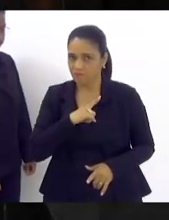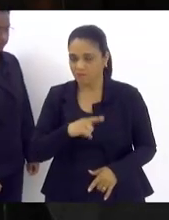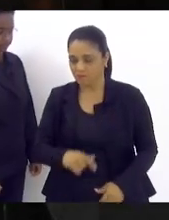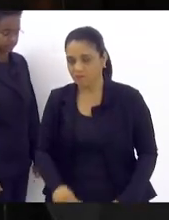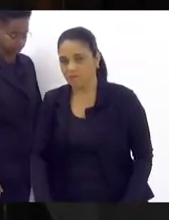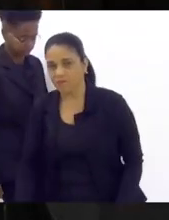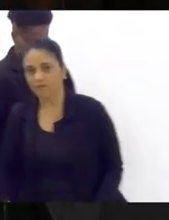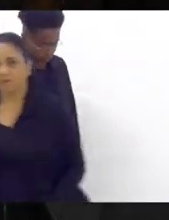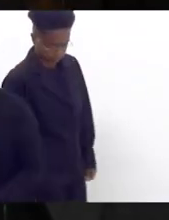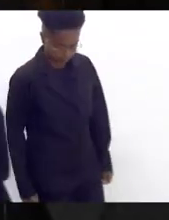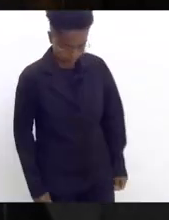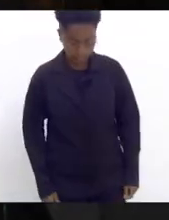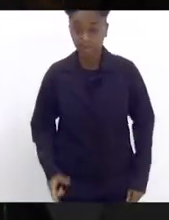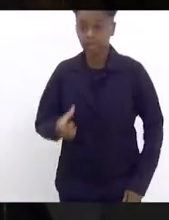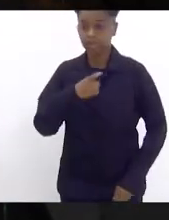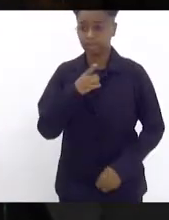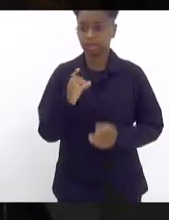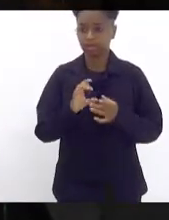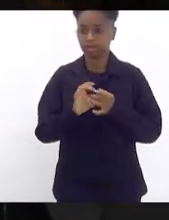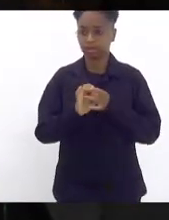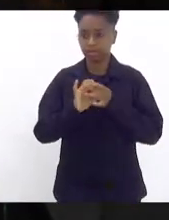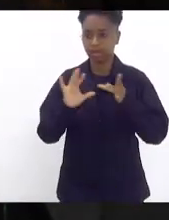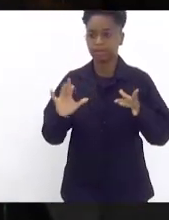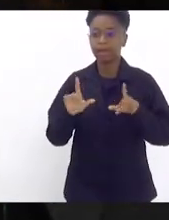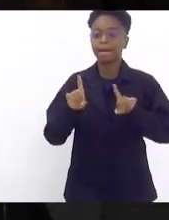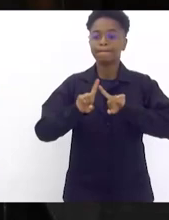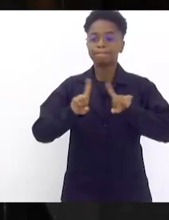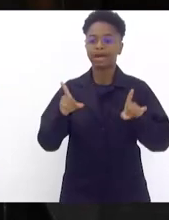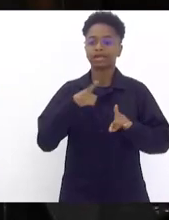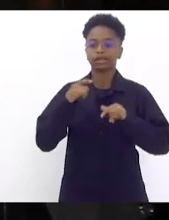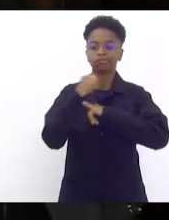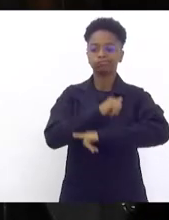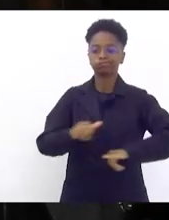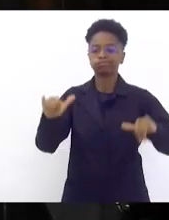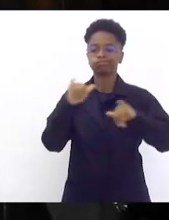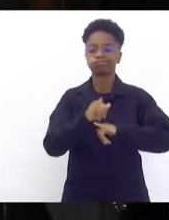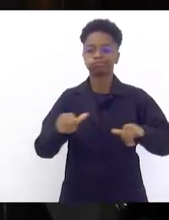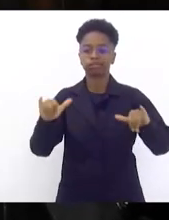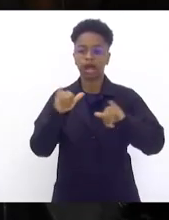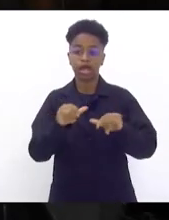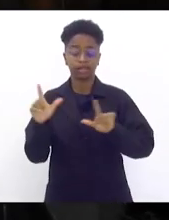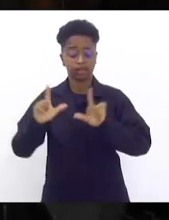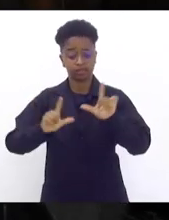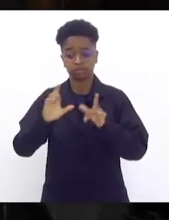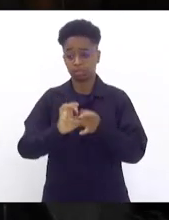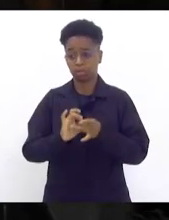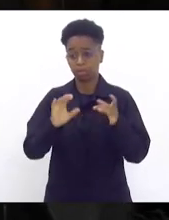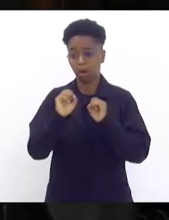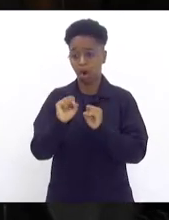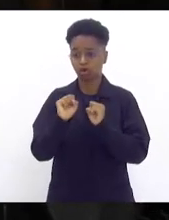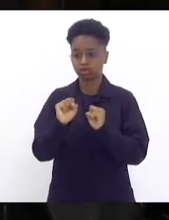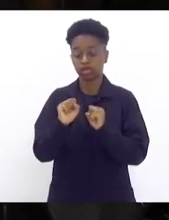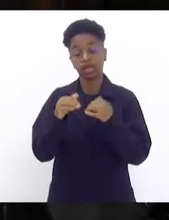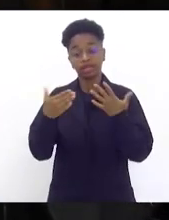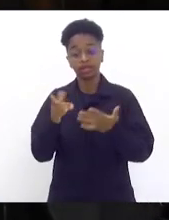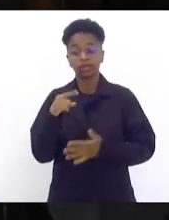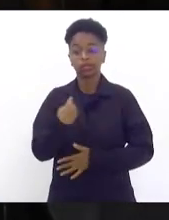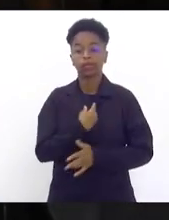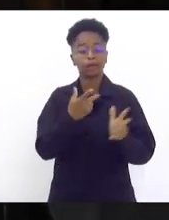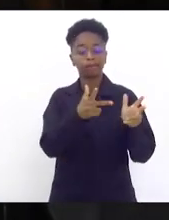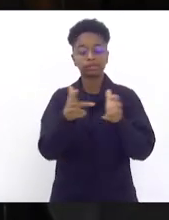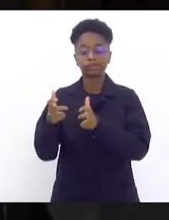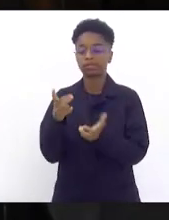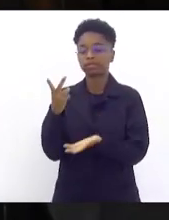droga legal, que tem, inclusive, a propaganda dele permitida. Então, a gente vê muitas vezes